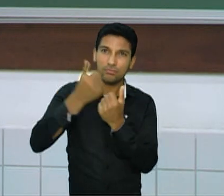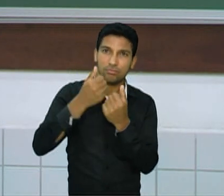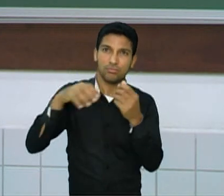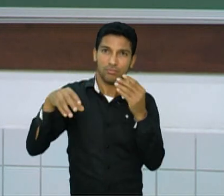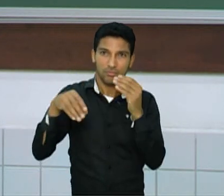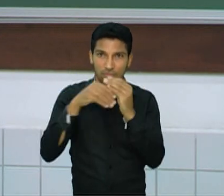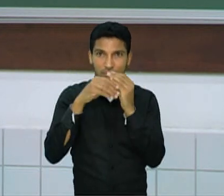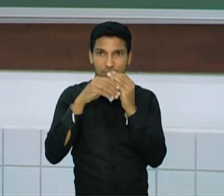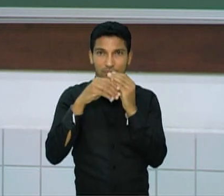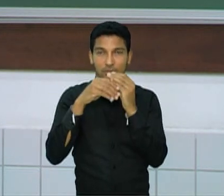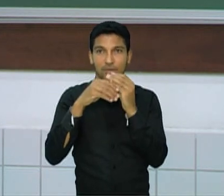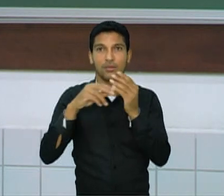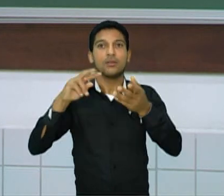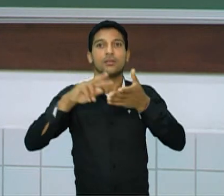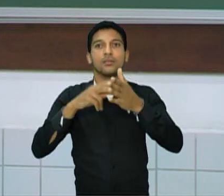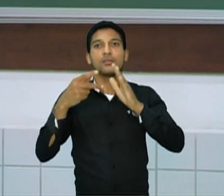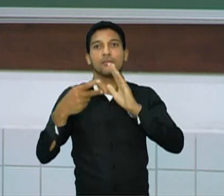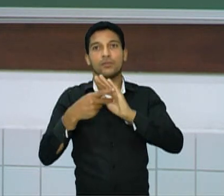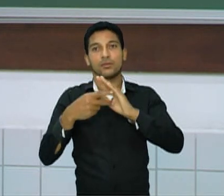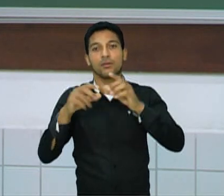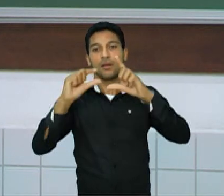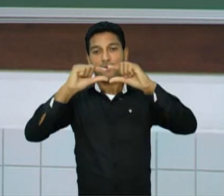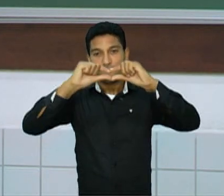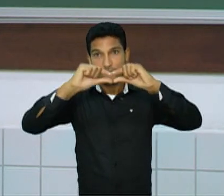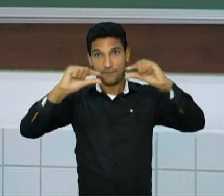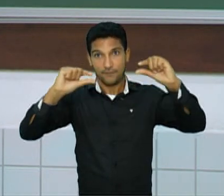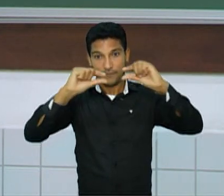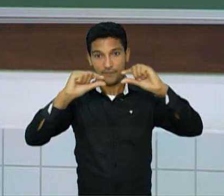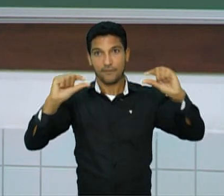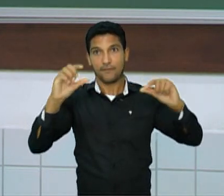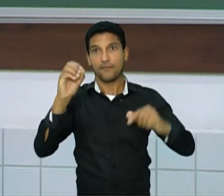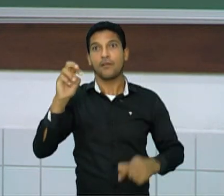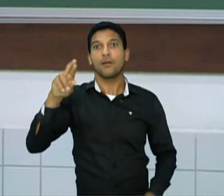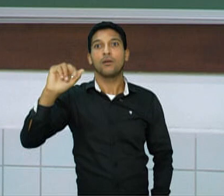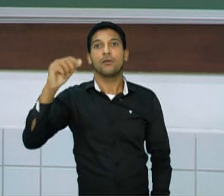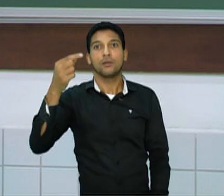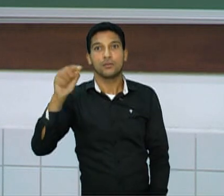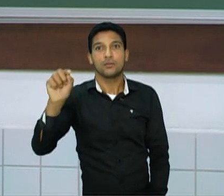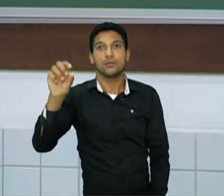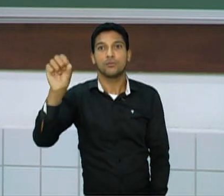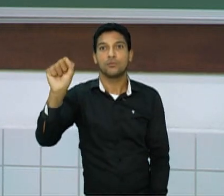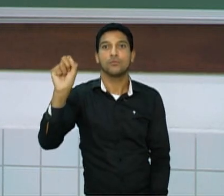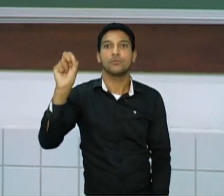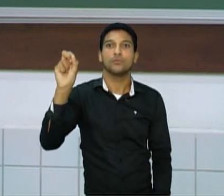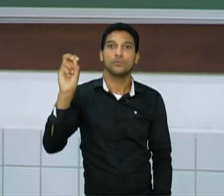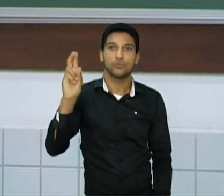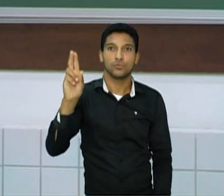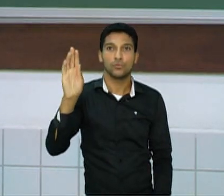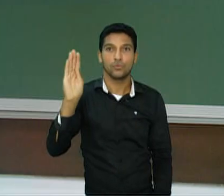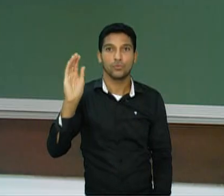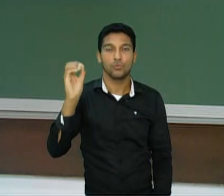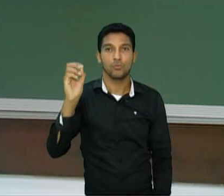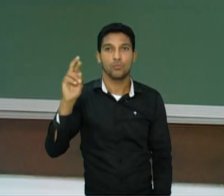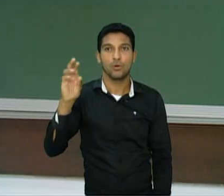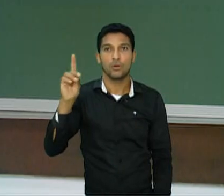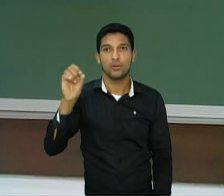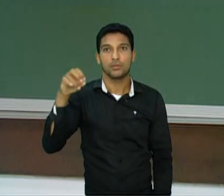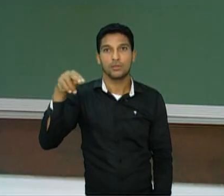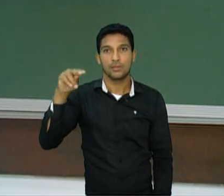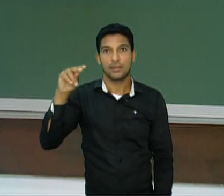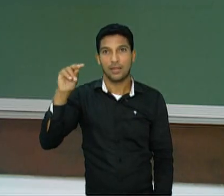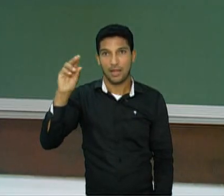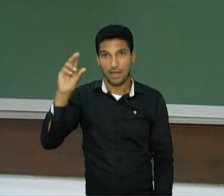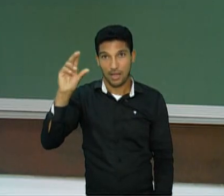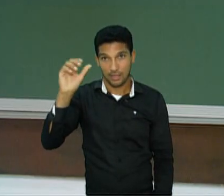encaixar, vai ser uma oração subordinada substantiva, tá? E as subordinadas substantivas, elas estão